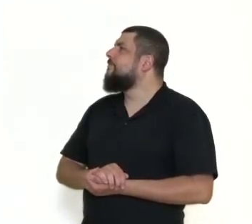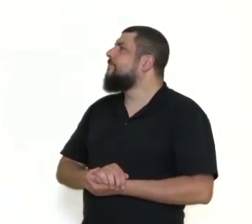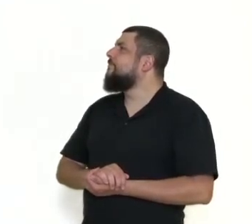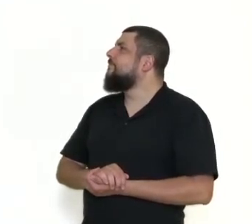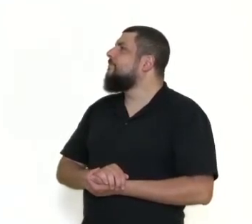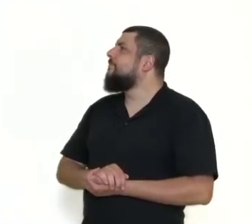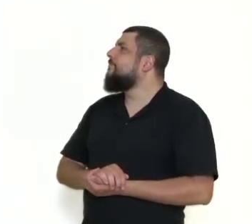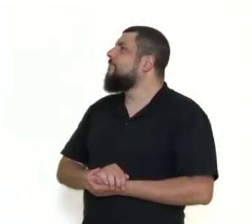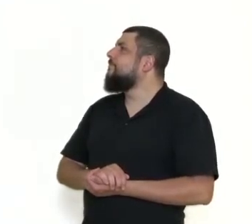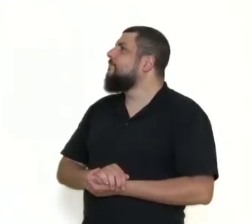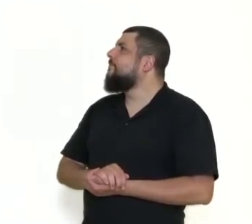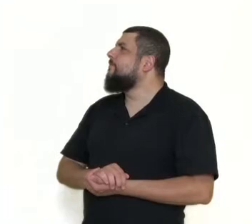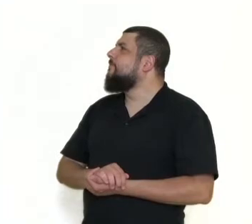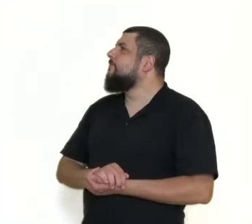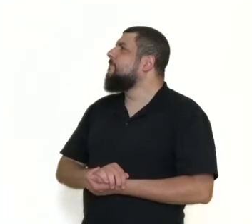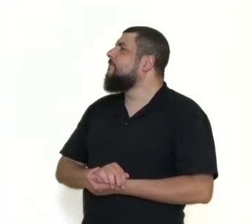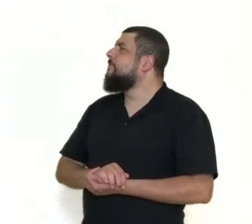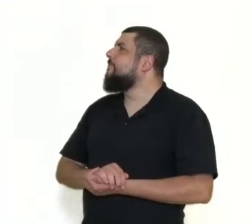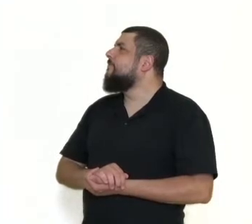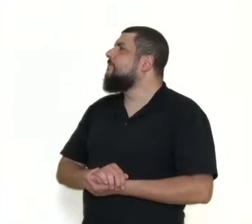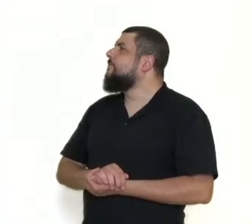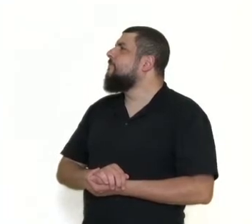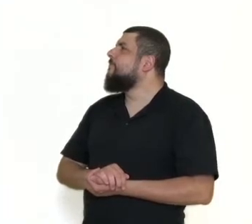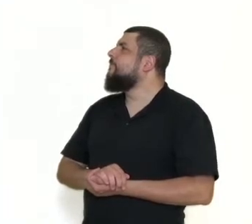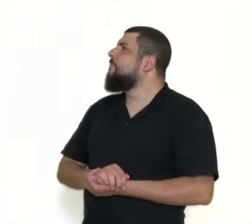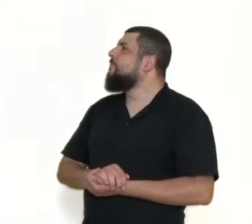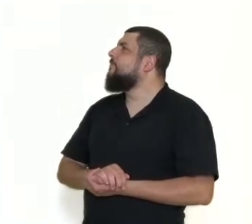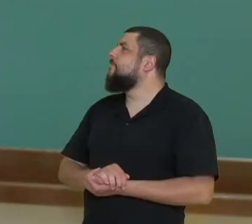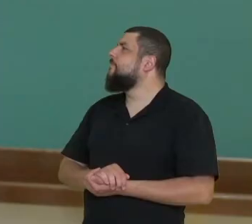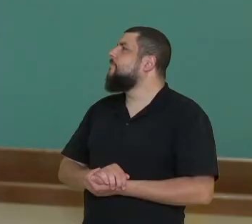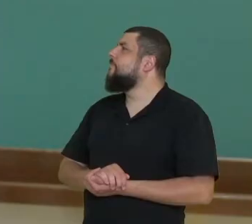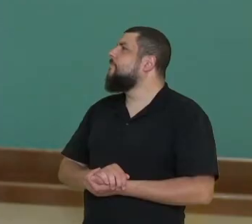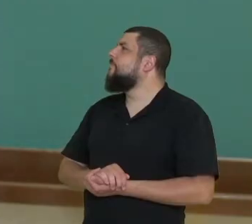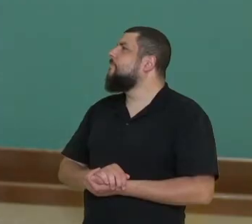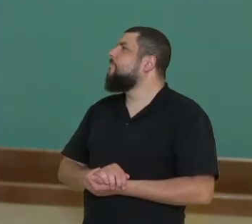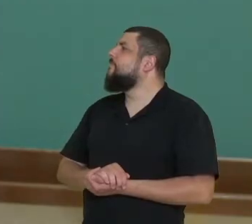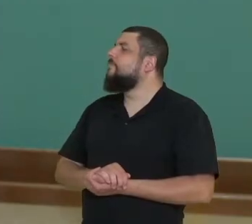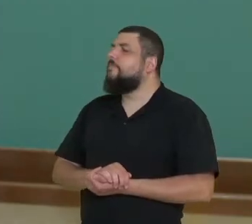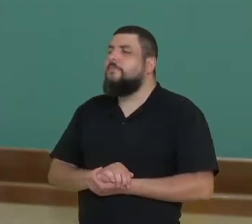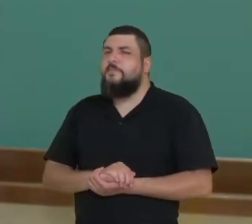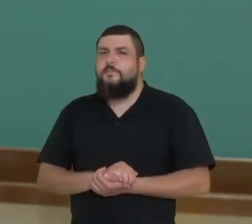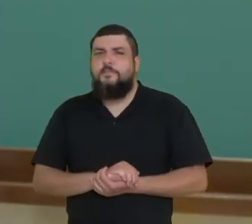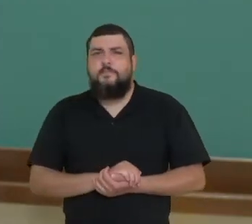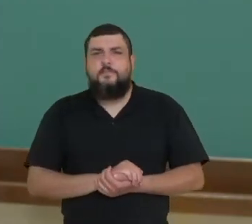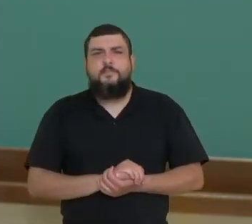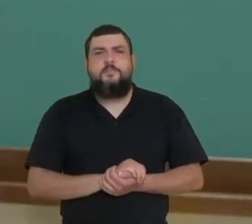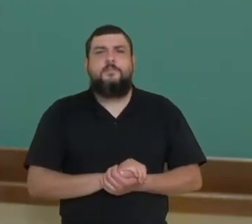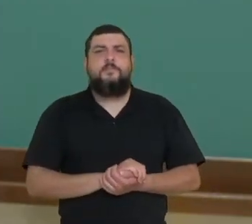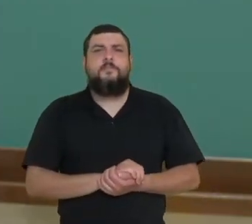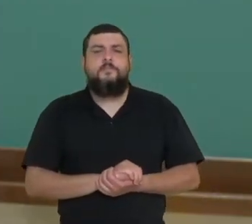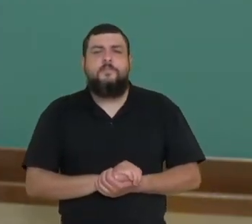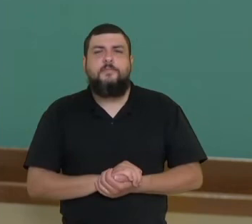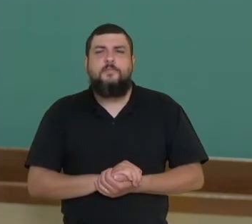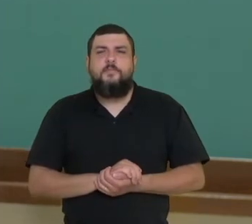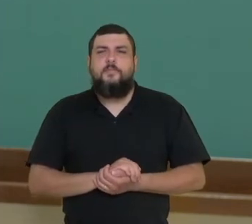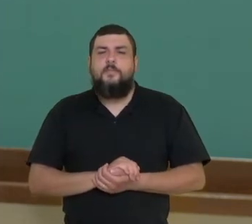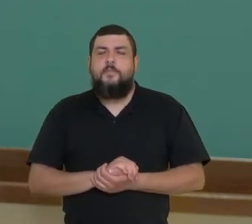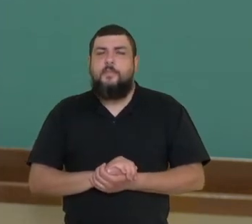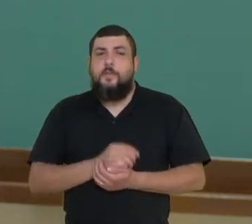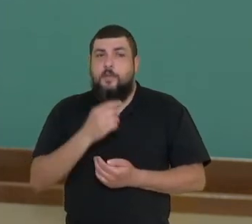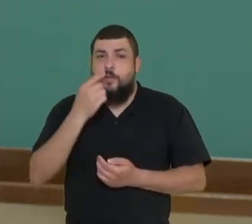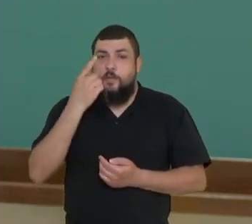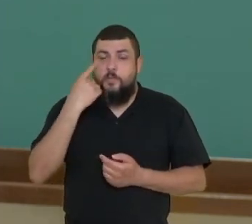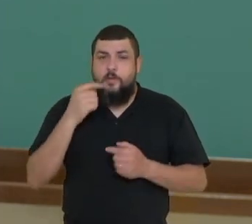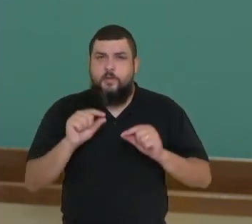e manutenção da identidade do povo negro moçambicano. Então, checando a referência, ó, nós temos